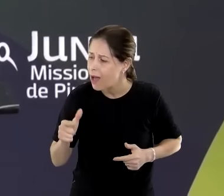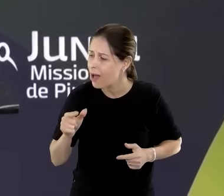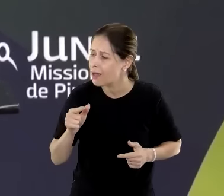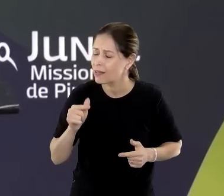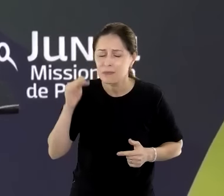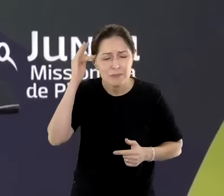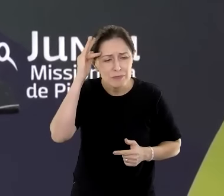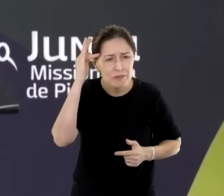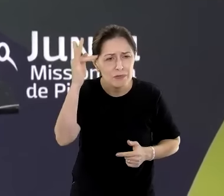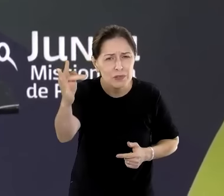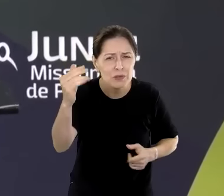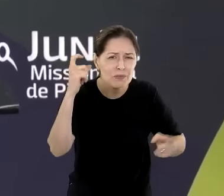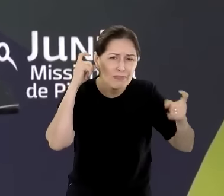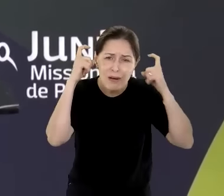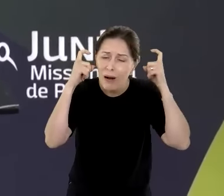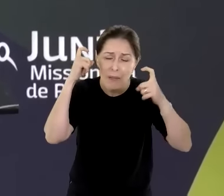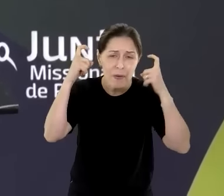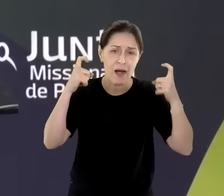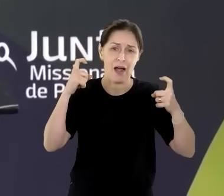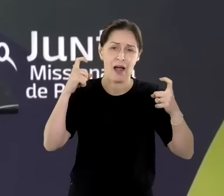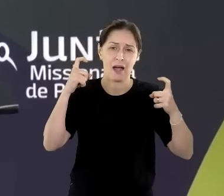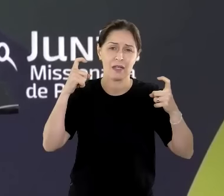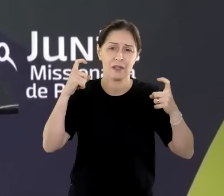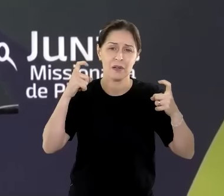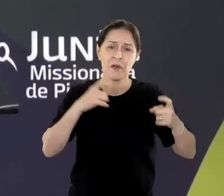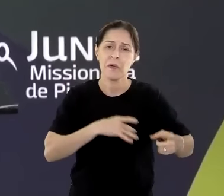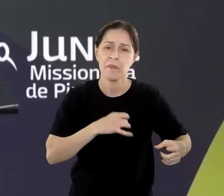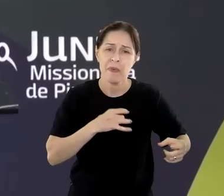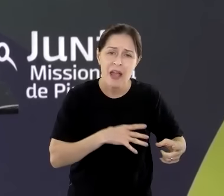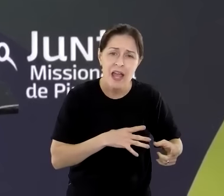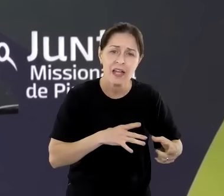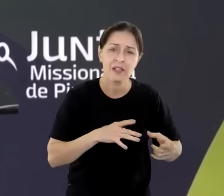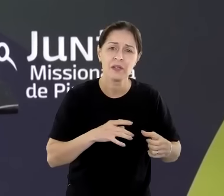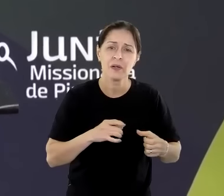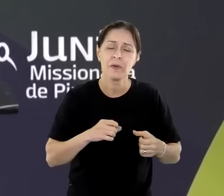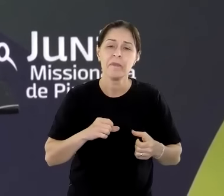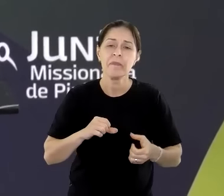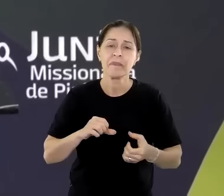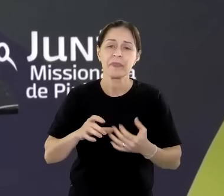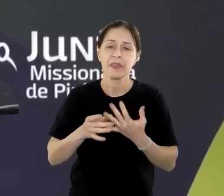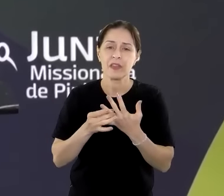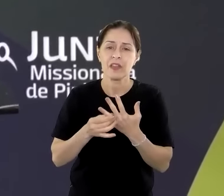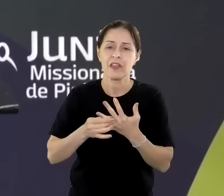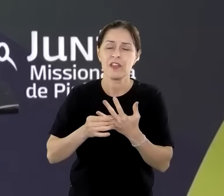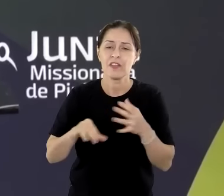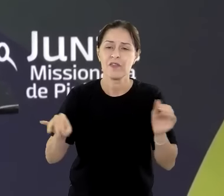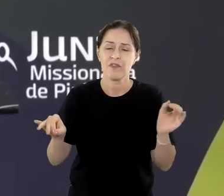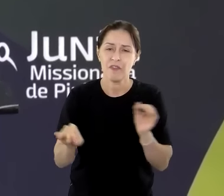medo do divórcio, medo da solidão, medo disso, medo daquilo.